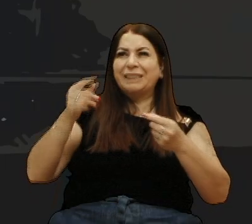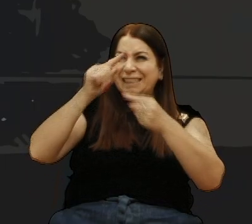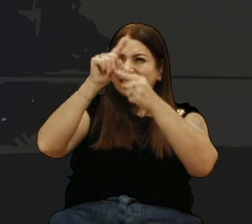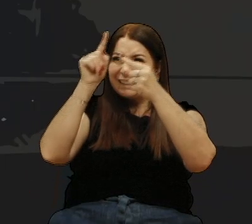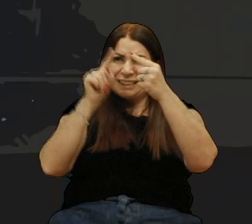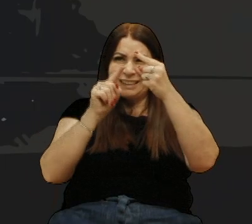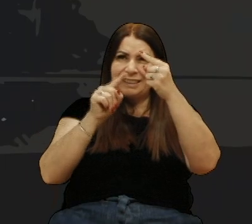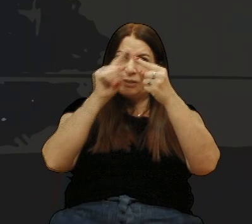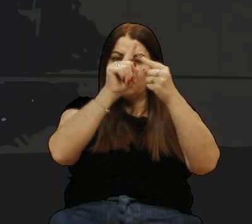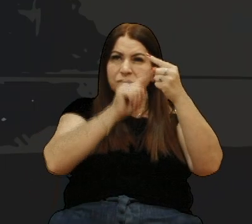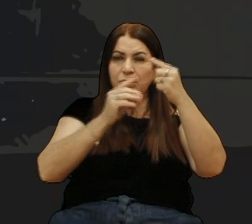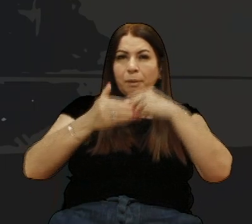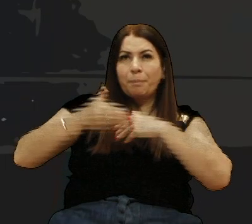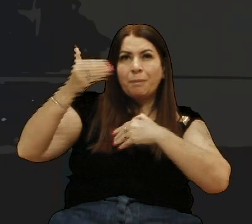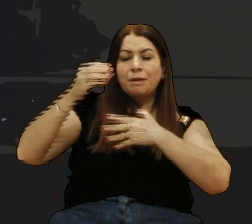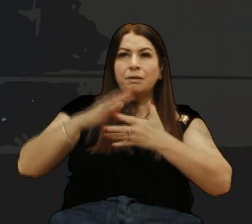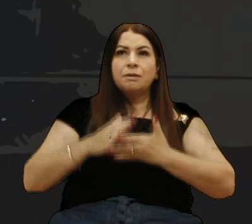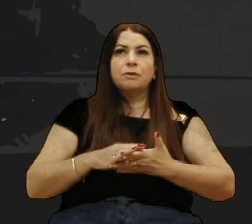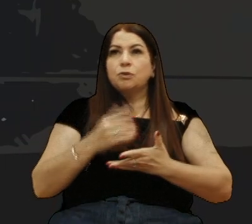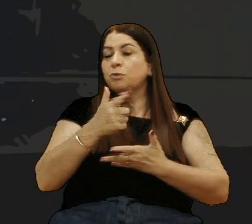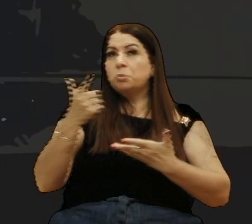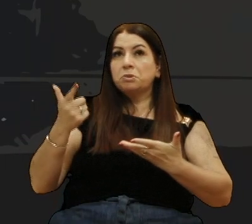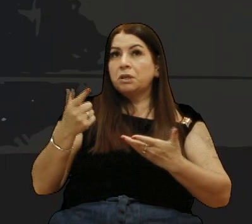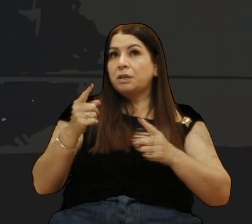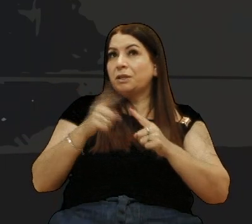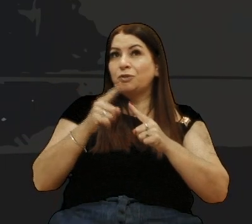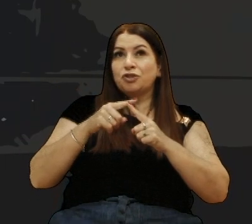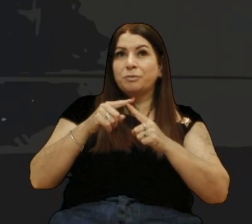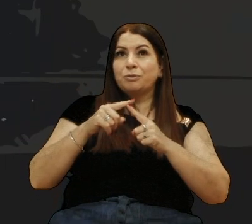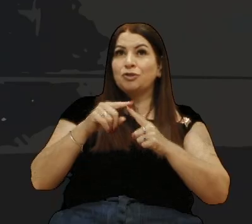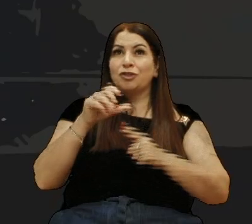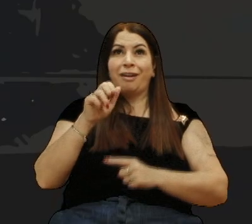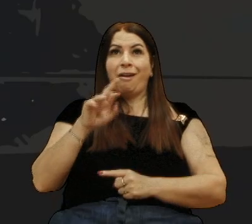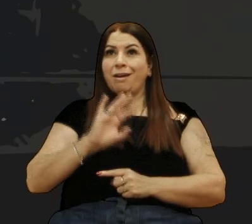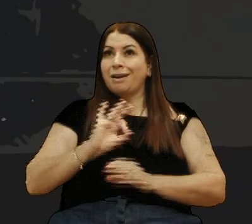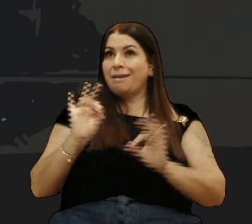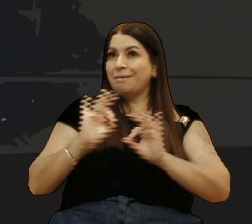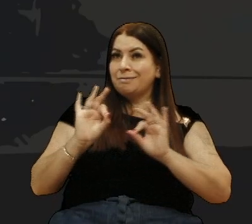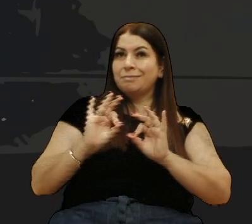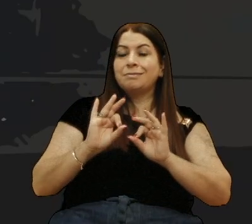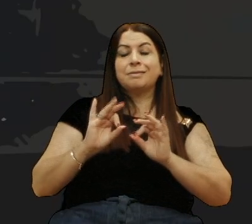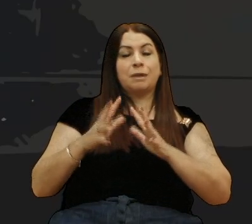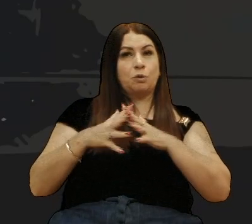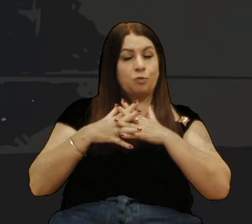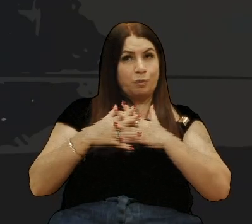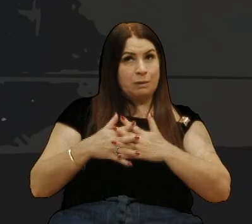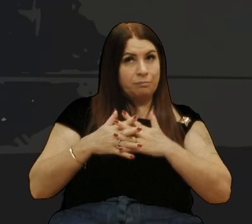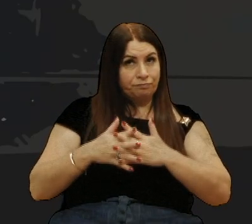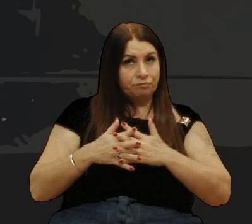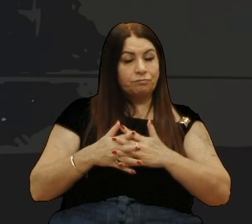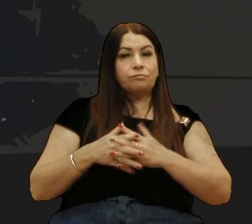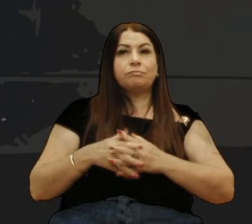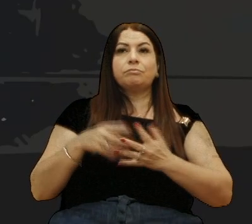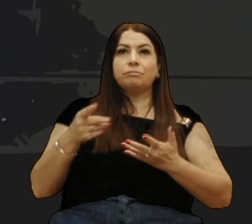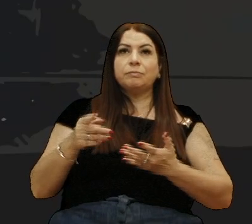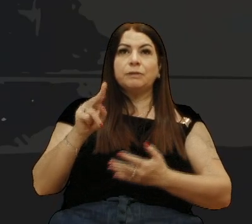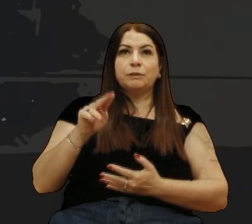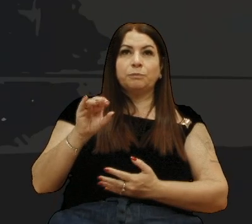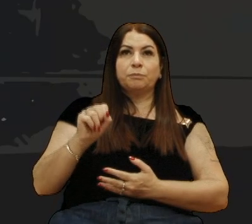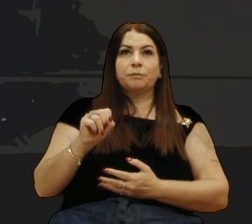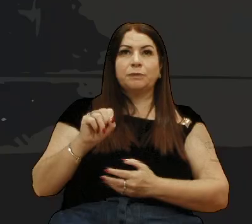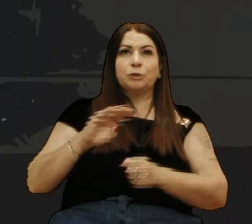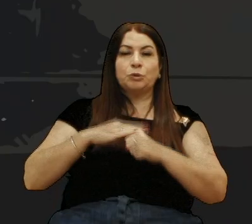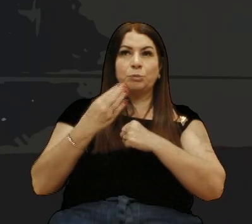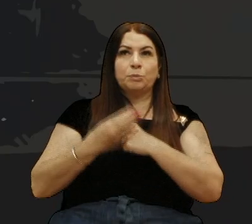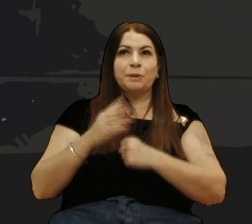ali, então não tem nenhum tipo de climatização. Muito complicada a questão da UBS do